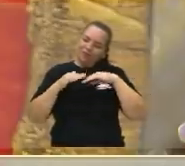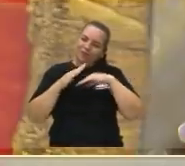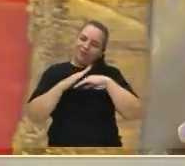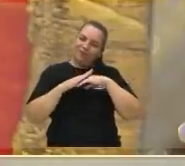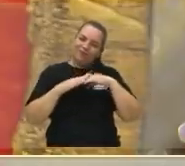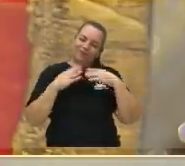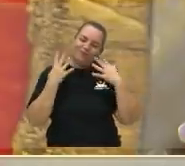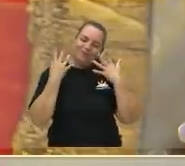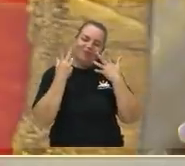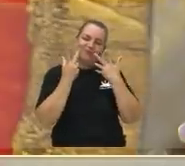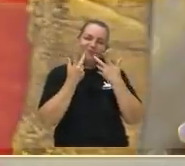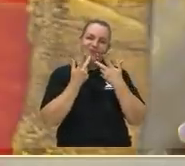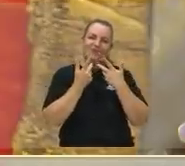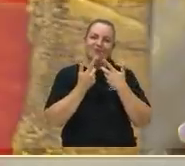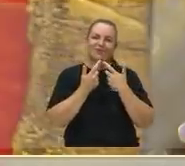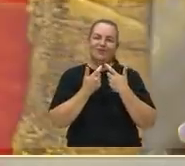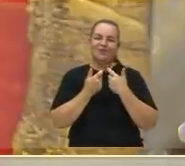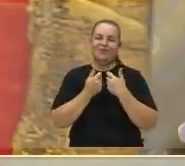nosso